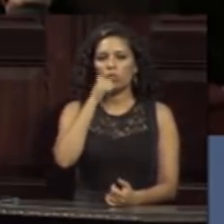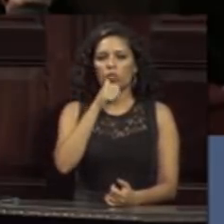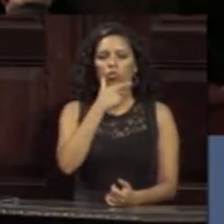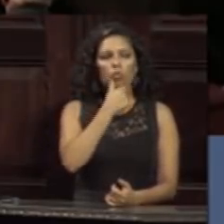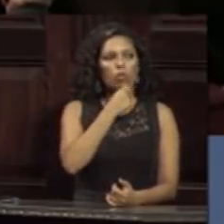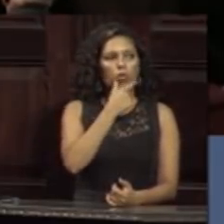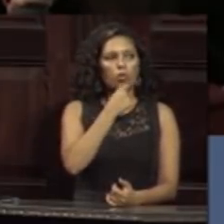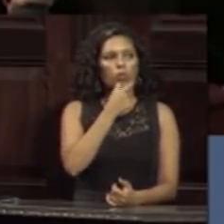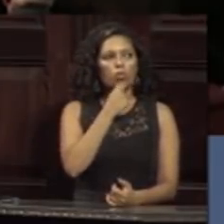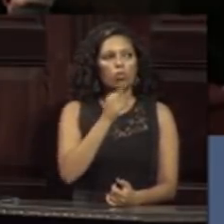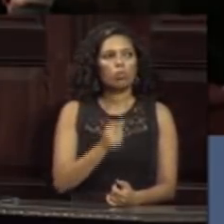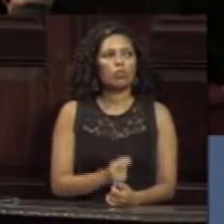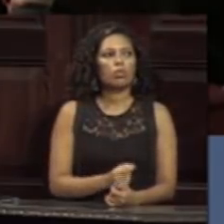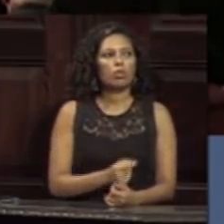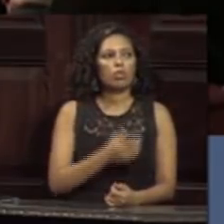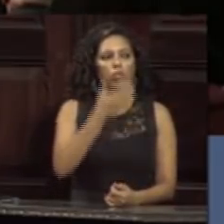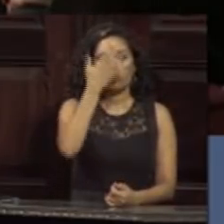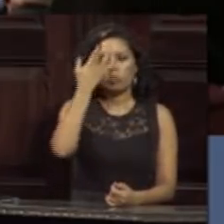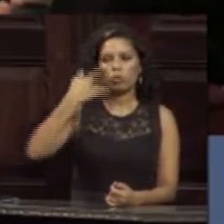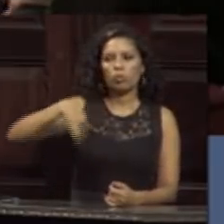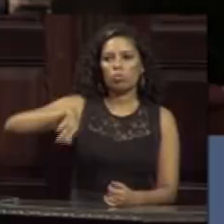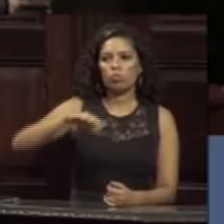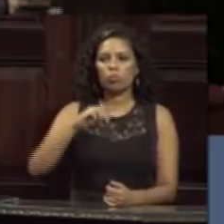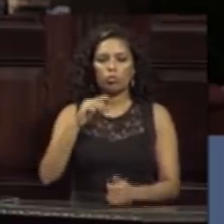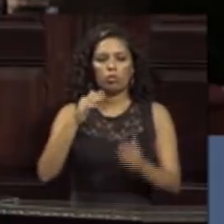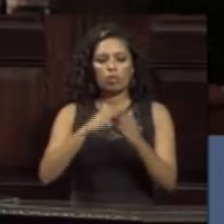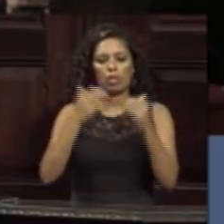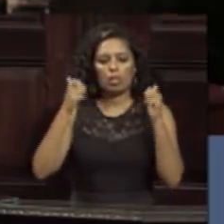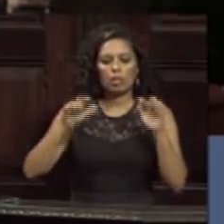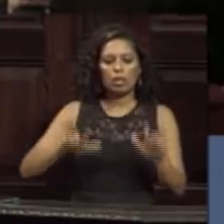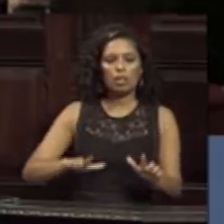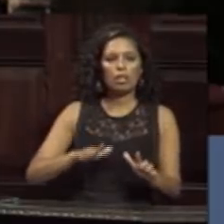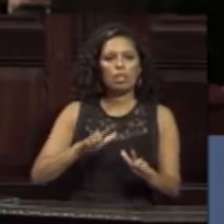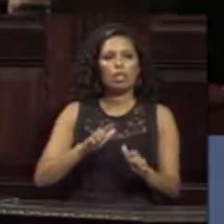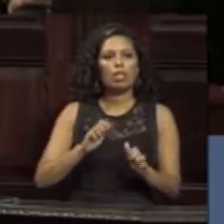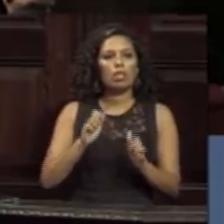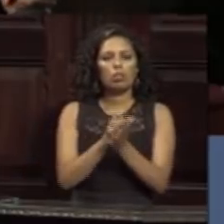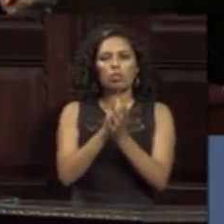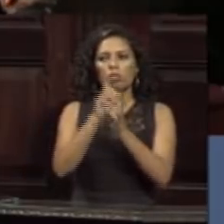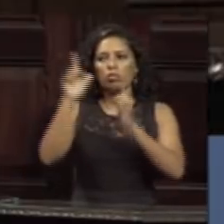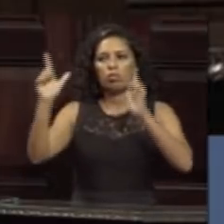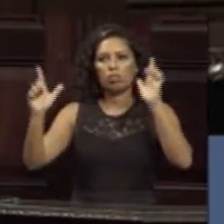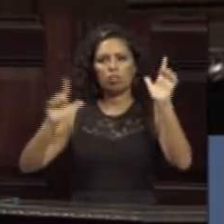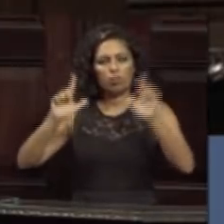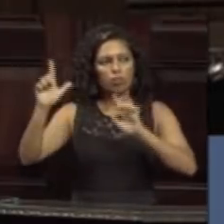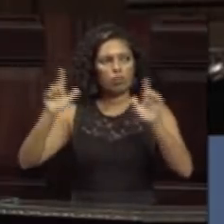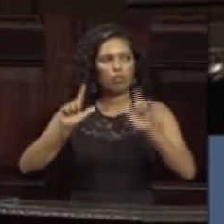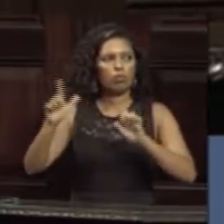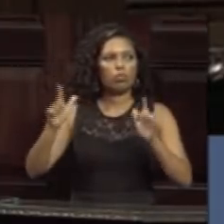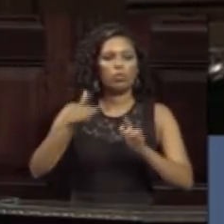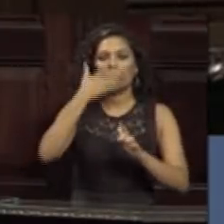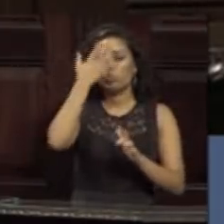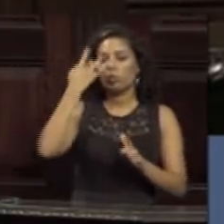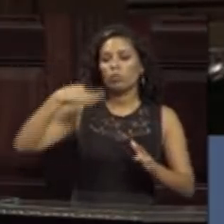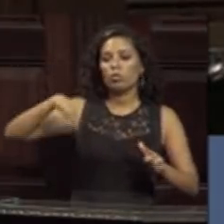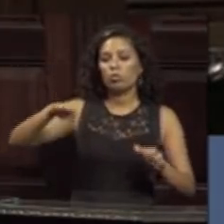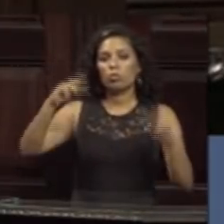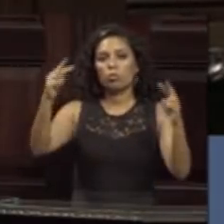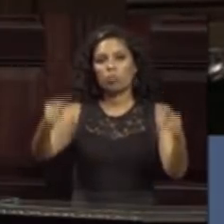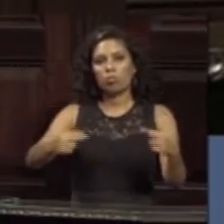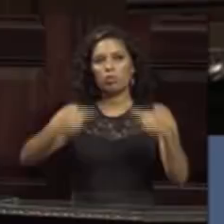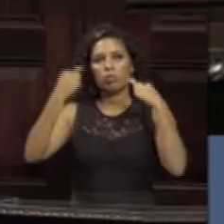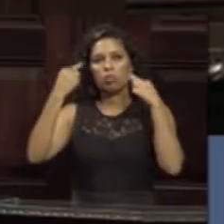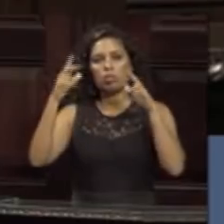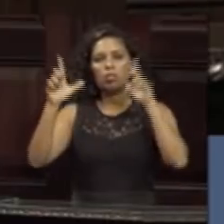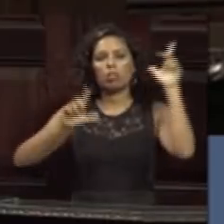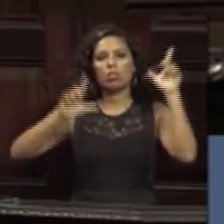presentes, funcionários, imprensa, companheiros e companheiras que ocupam as dependências da galeria, aqueles que nos assistem pela TV Alerj e aqueles que